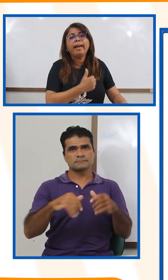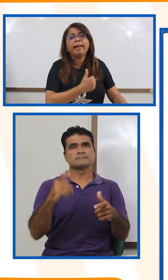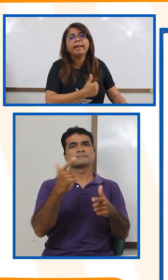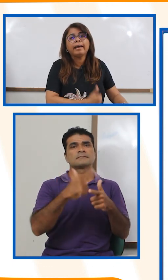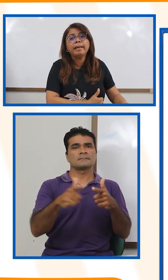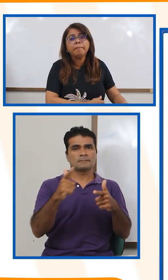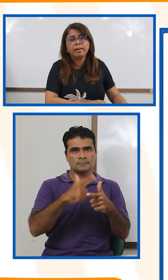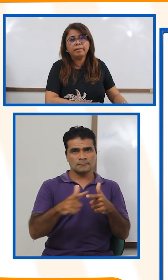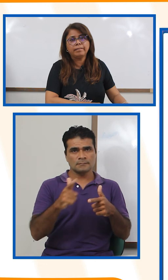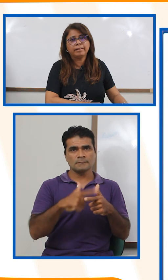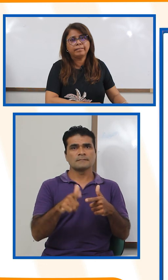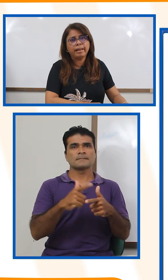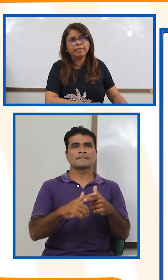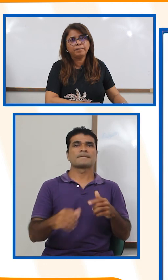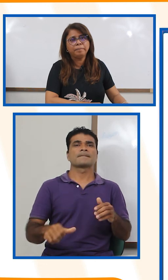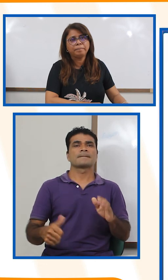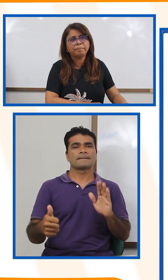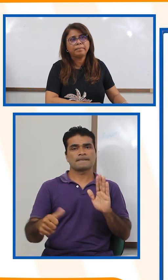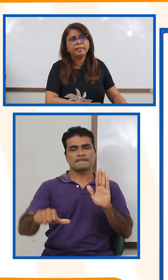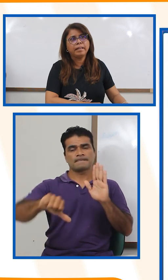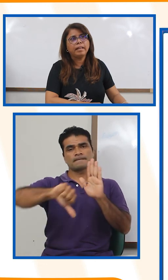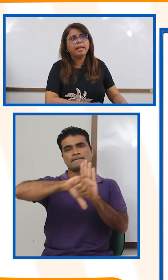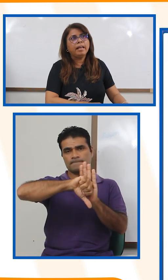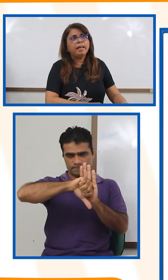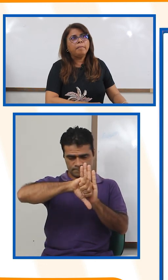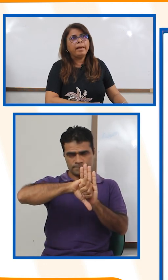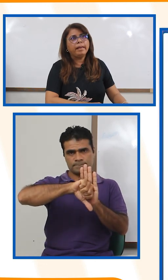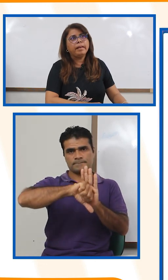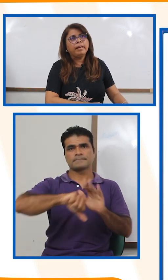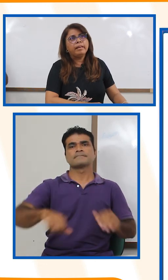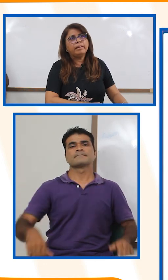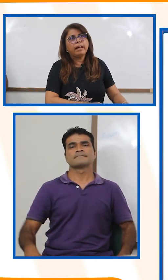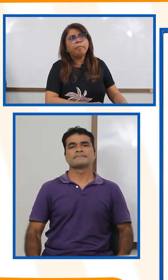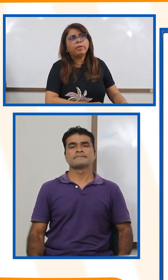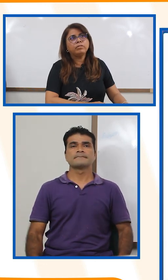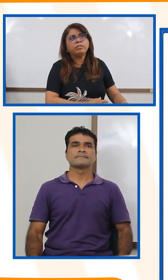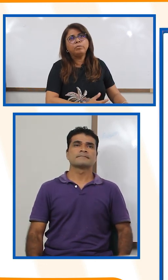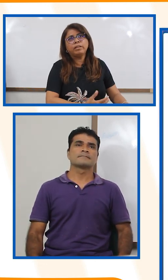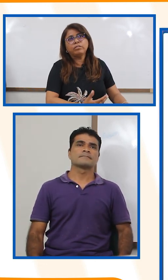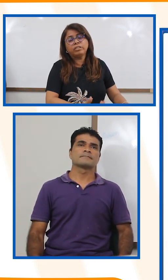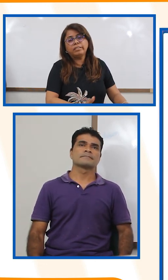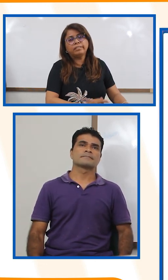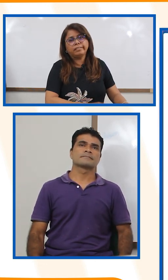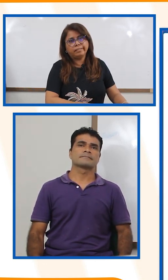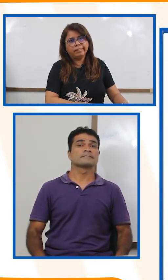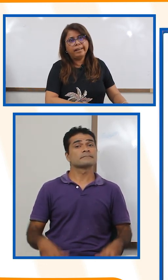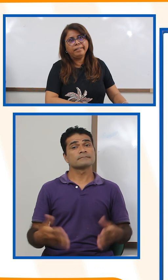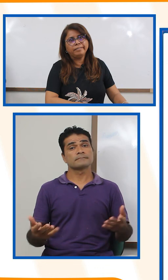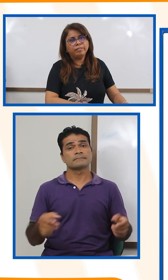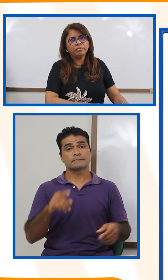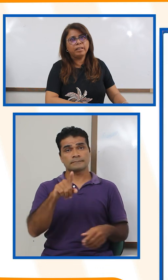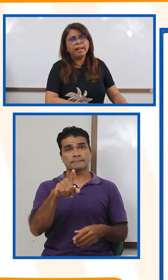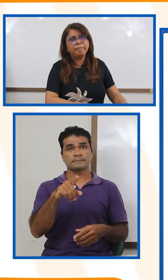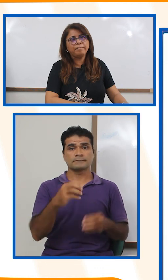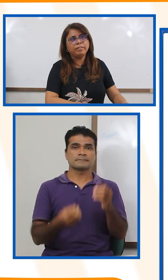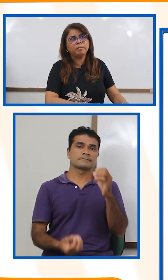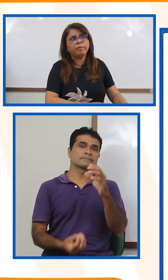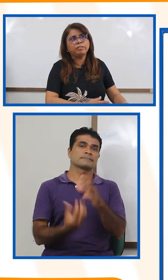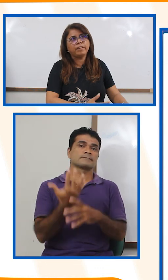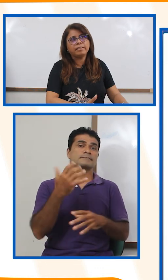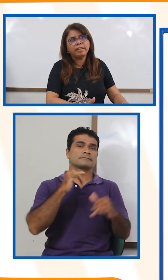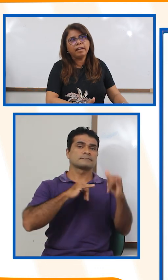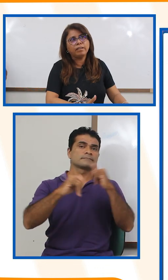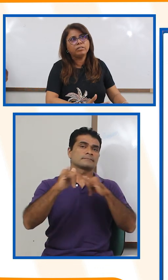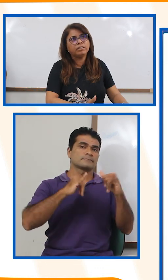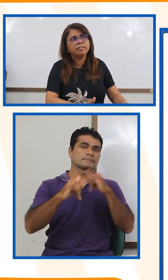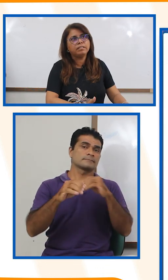é crime, tá certo? Bem, que tal produzir uma notícia, né? Vamos lá? Você